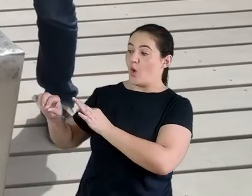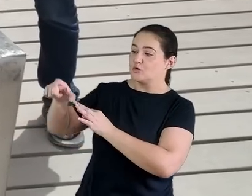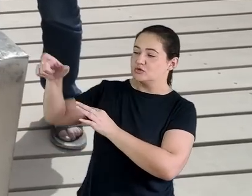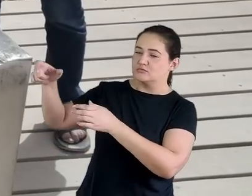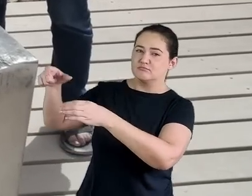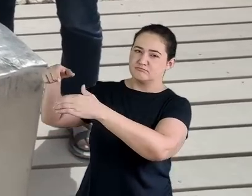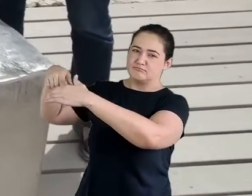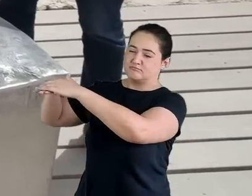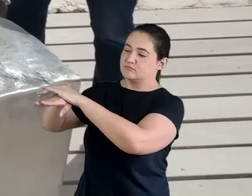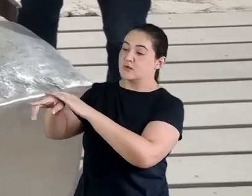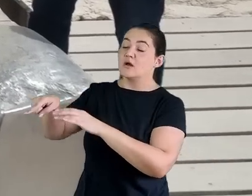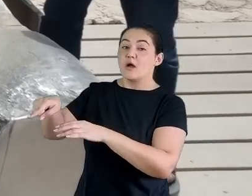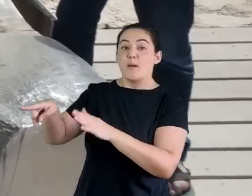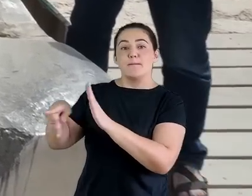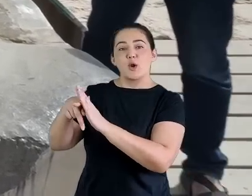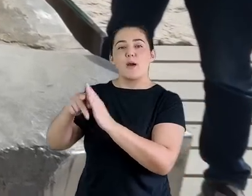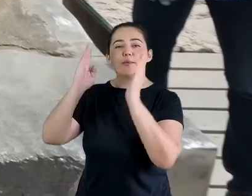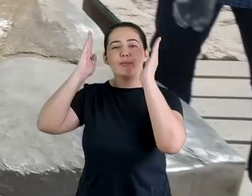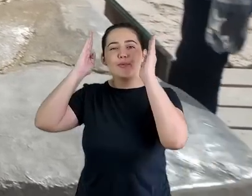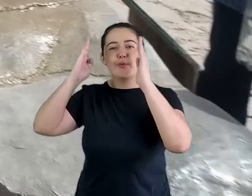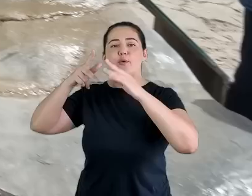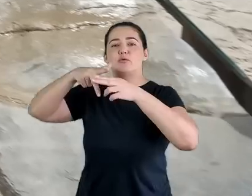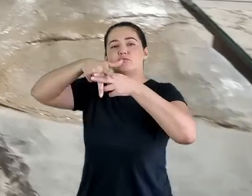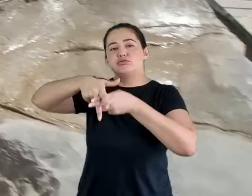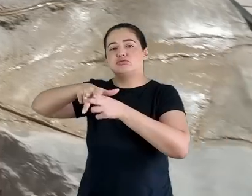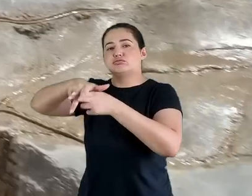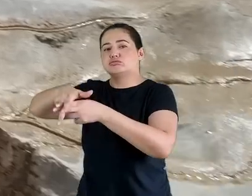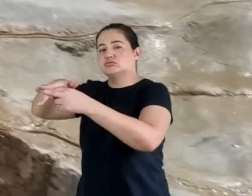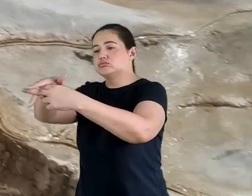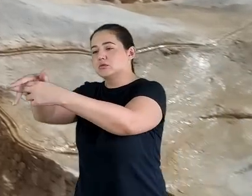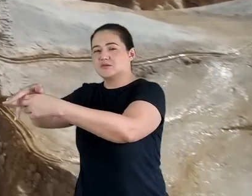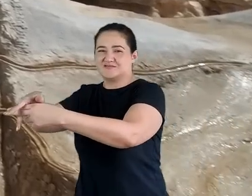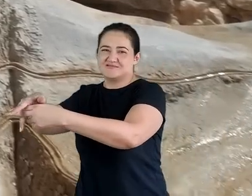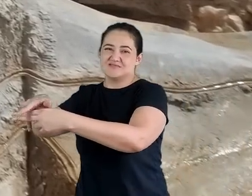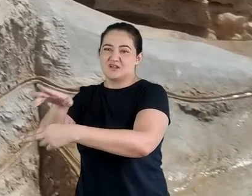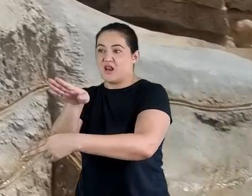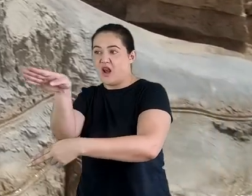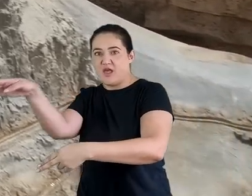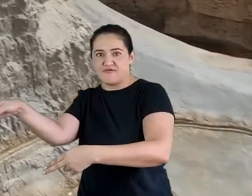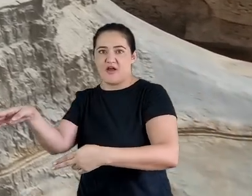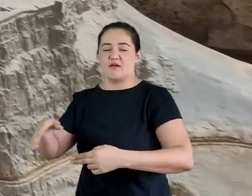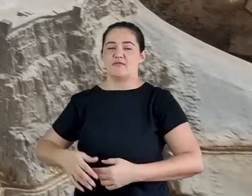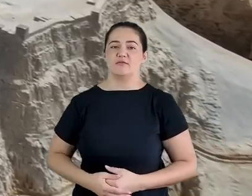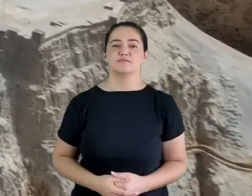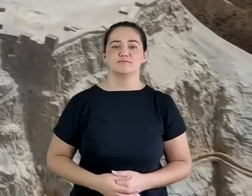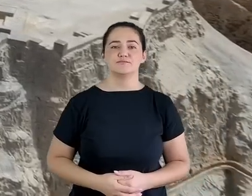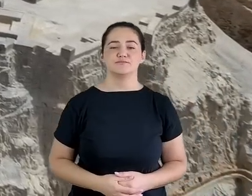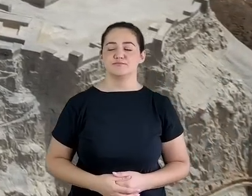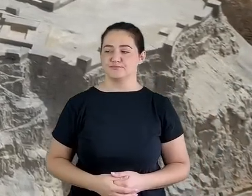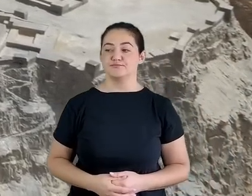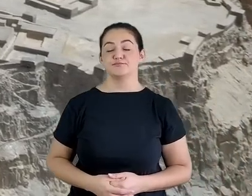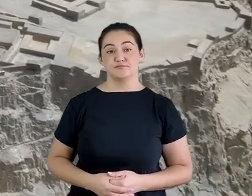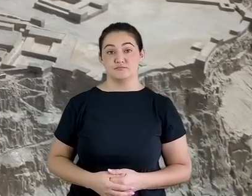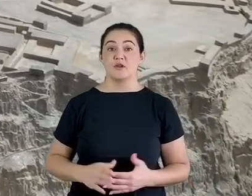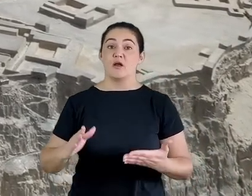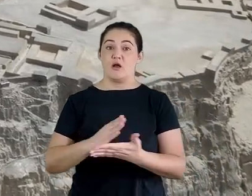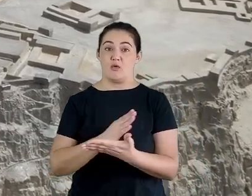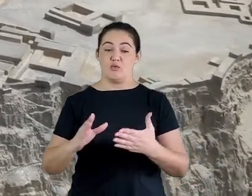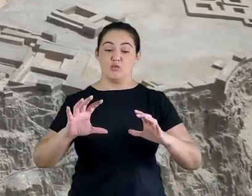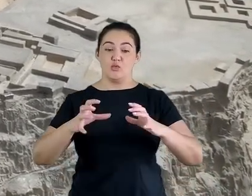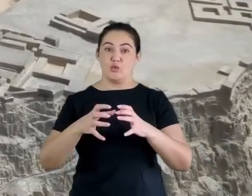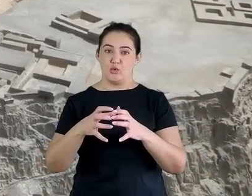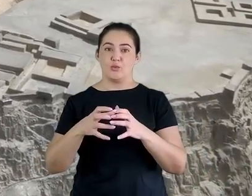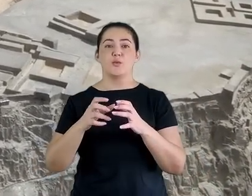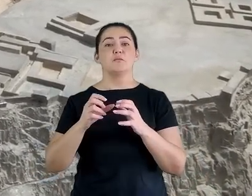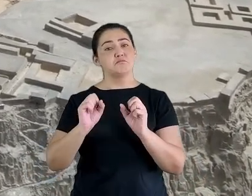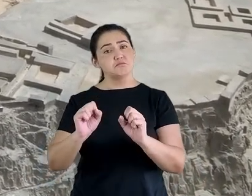ser realizado. E esse sistema também permitia que uma pessoa ou um grupo de pessoas pudessem ficar por muito tempo aqui em cima. E foi o que